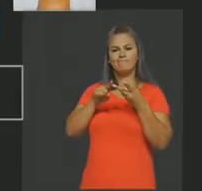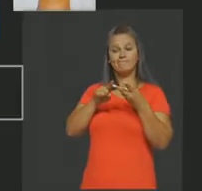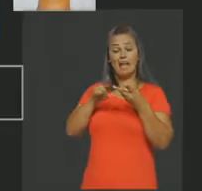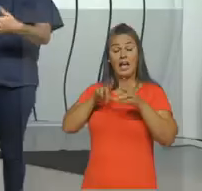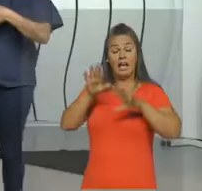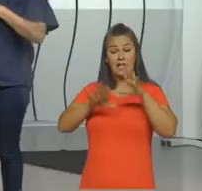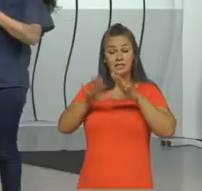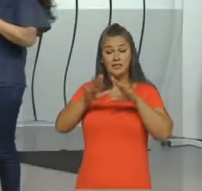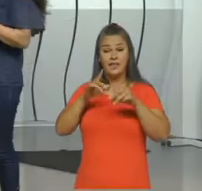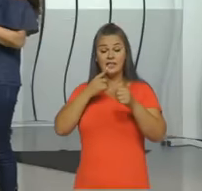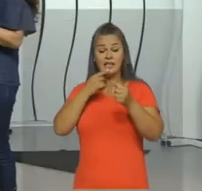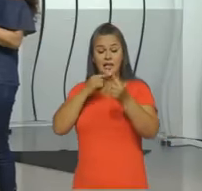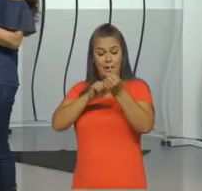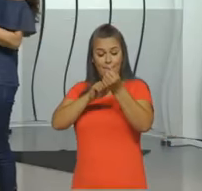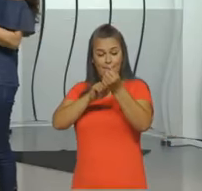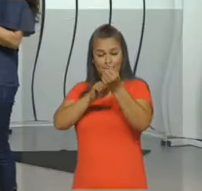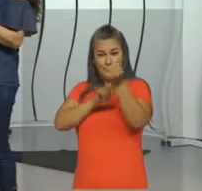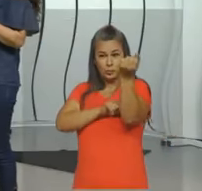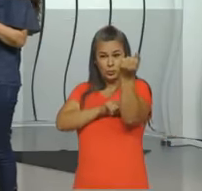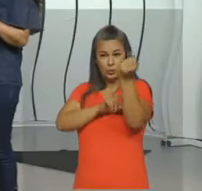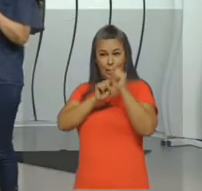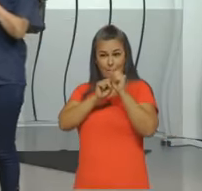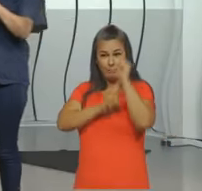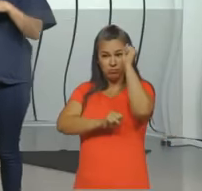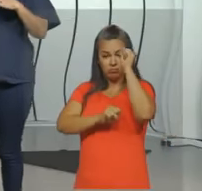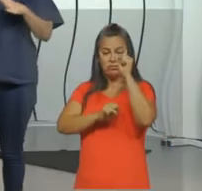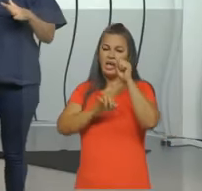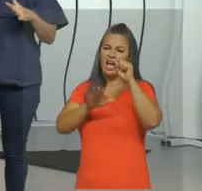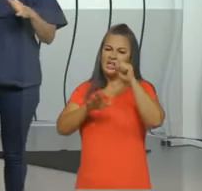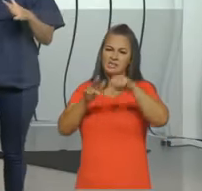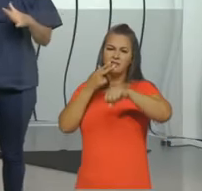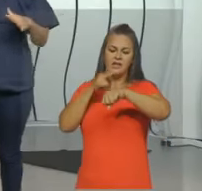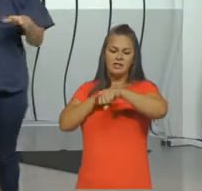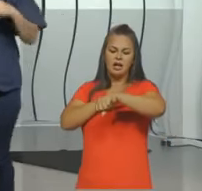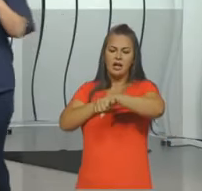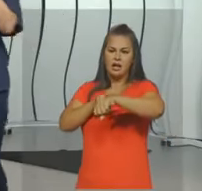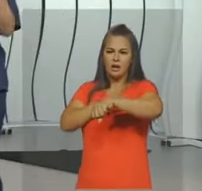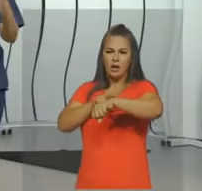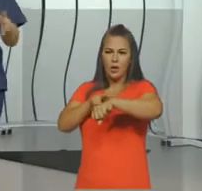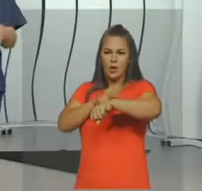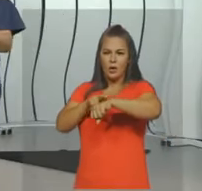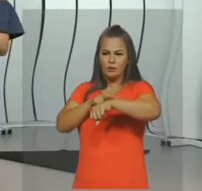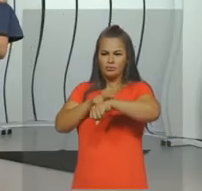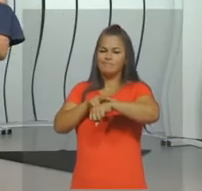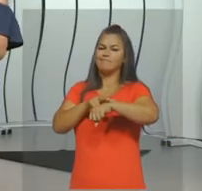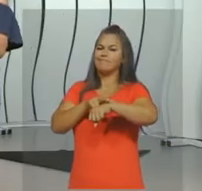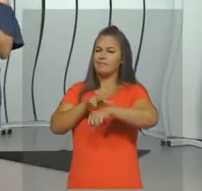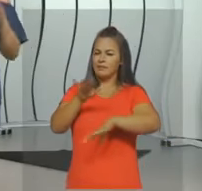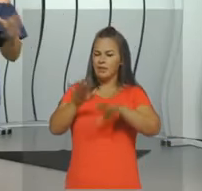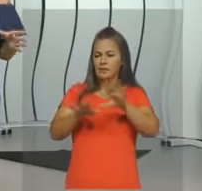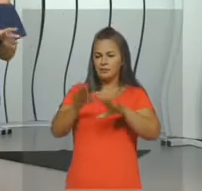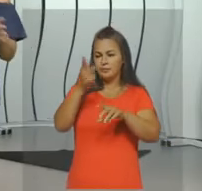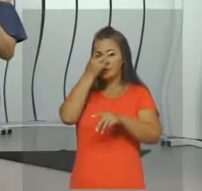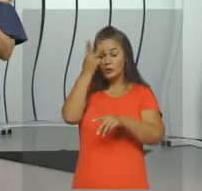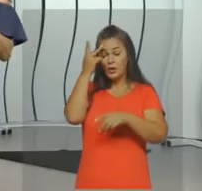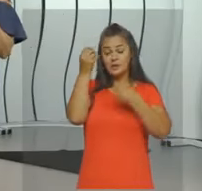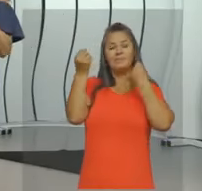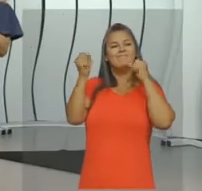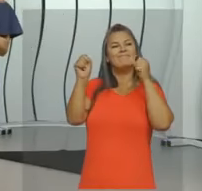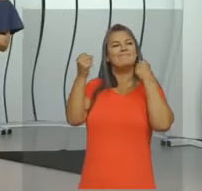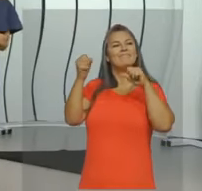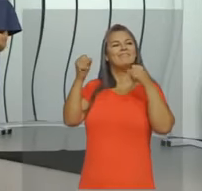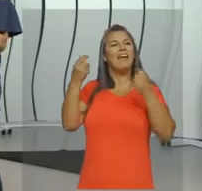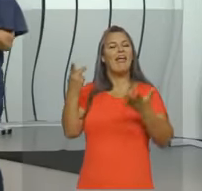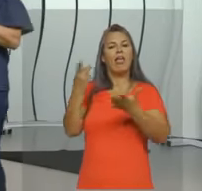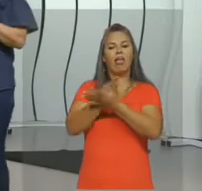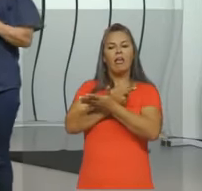vasos sanguíneos, né? Aqui mostrando que está roxo. Então são aí algumas lesões que atleta tem, pessoas que fazem exercício errado, né? Tem que ter